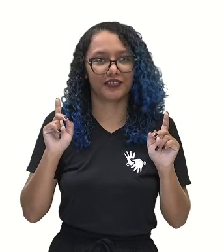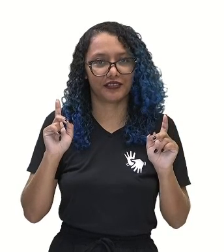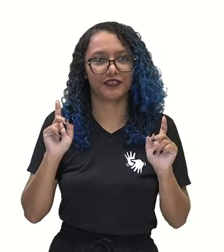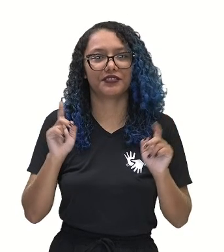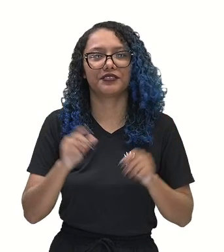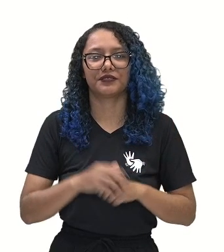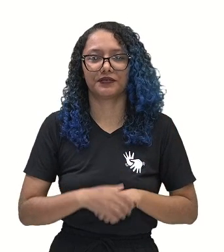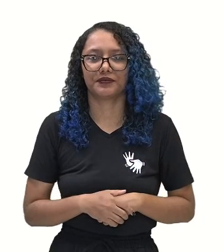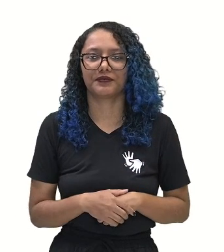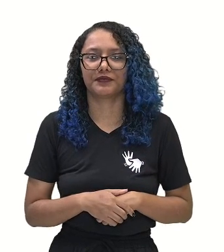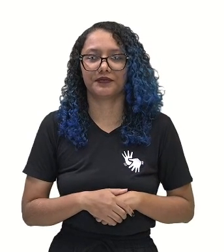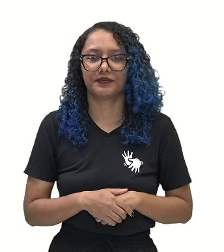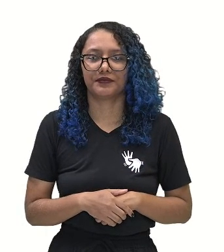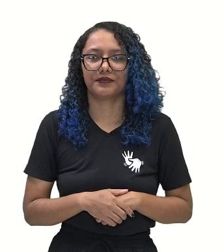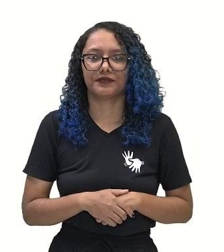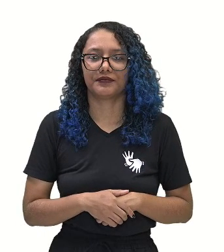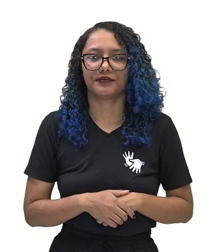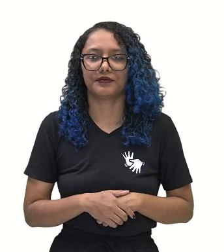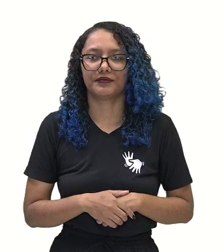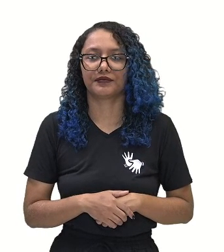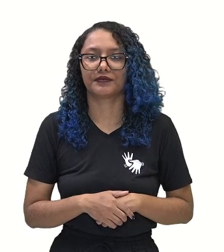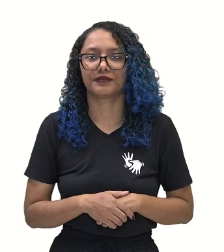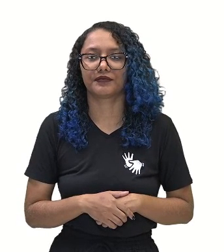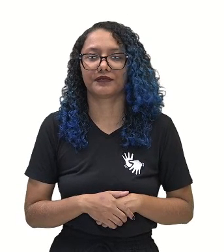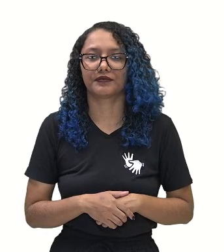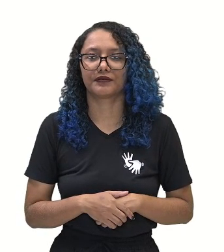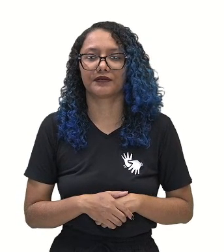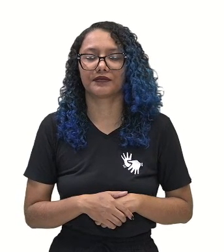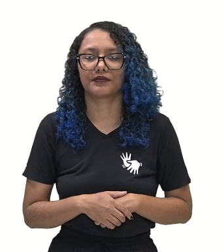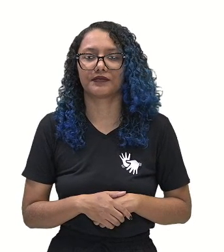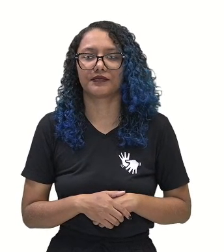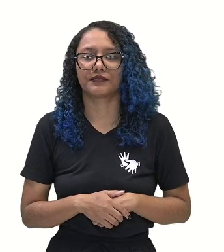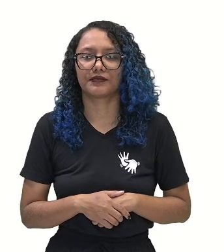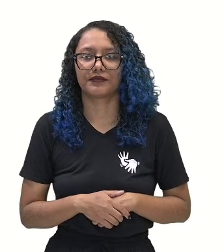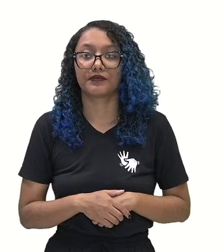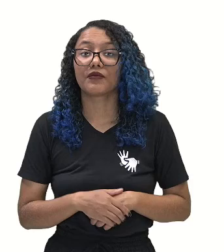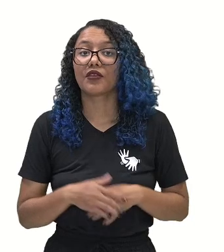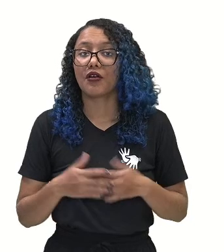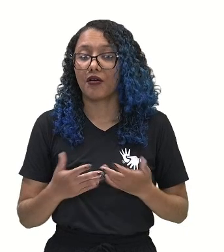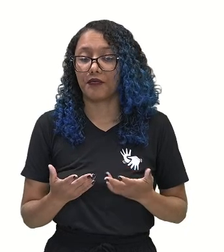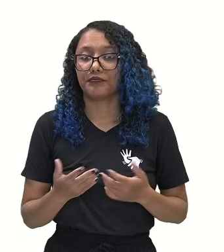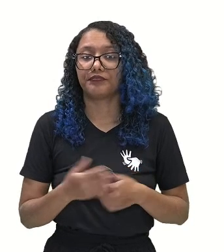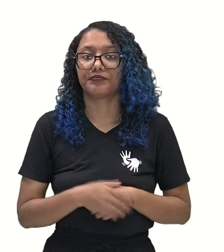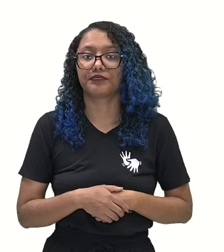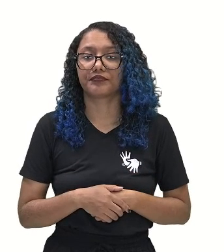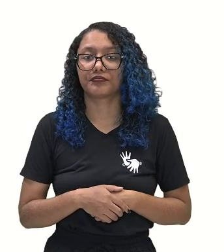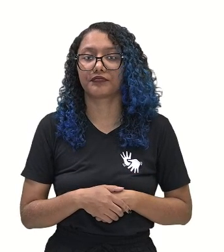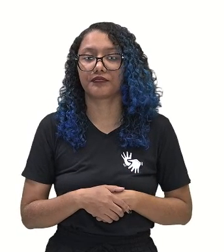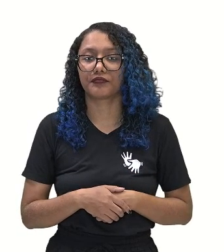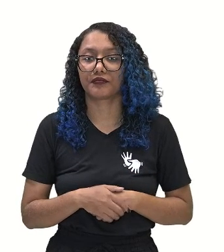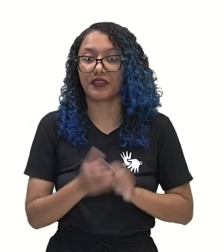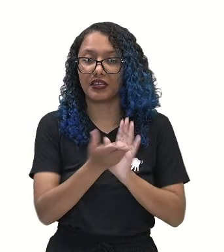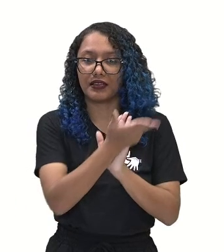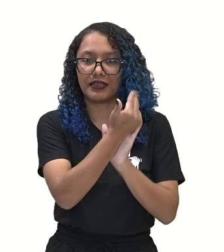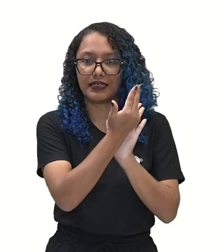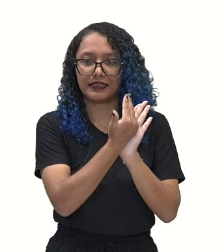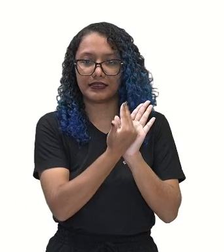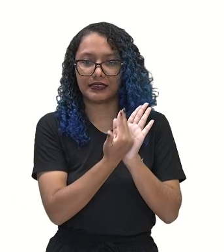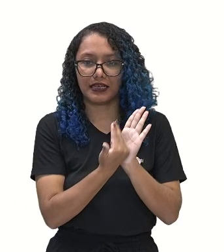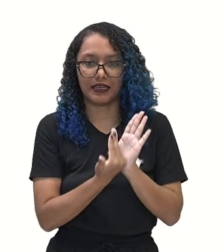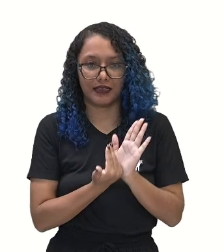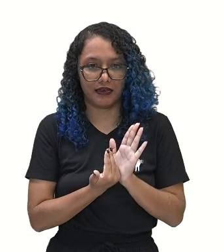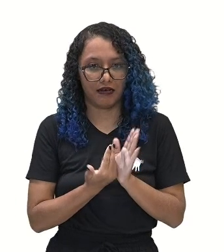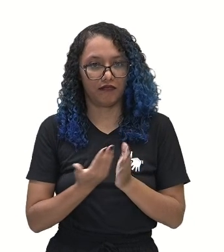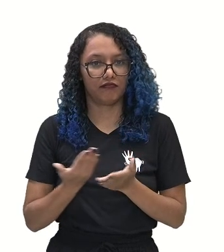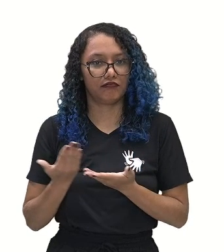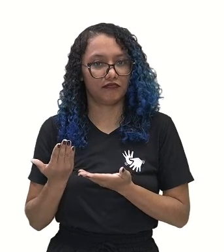seguinte. A gente vai completar aqui a figura. Ó. Como? Eu vou desenhar aqui,